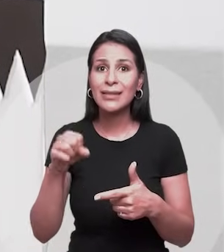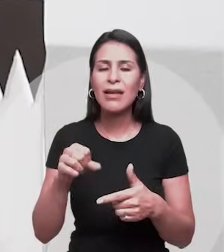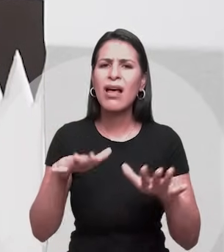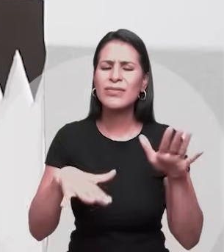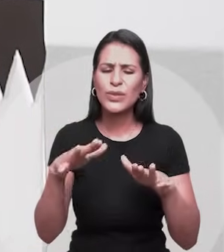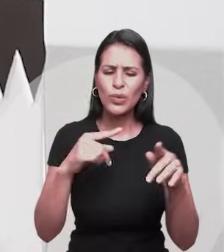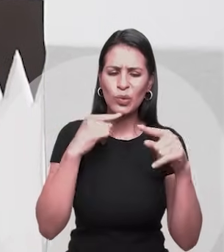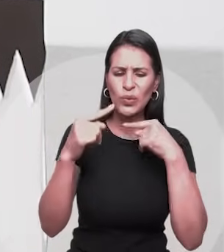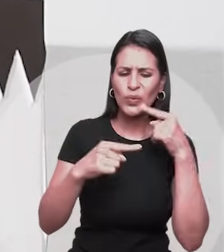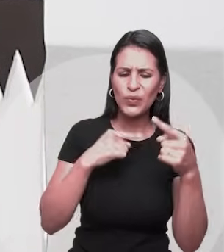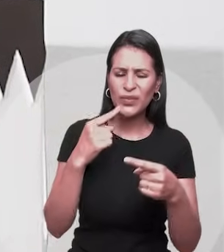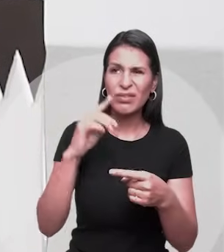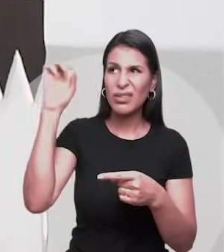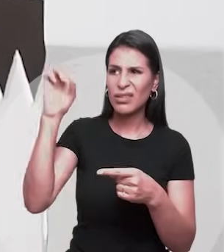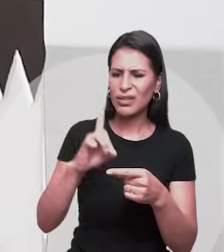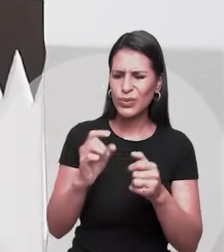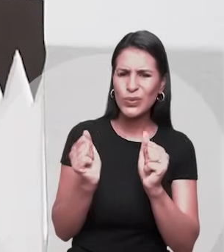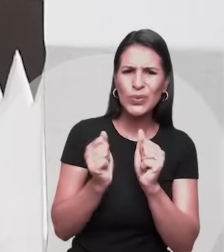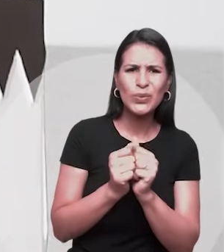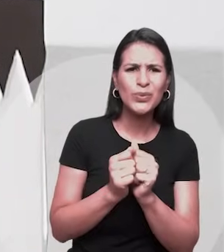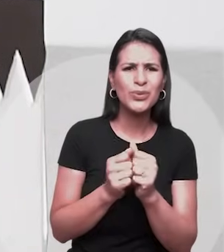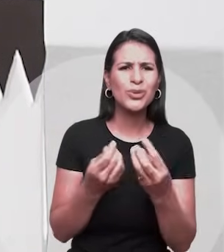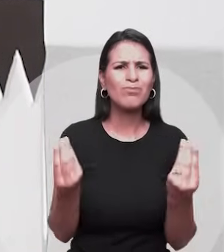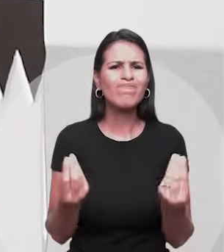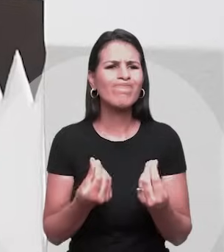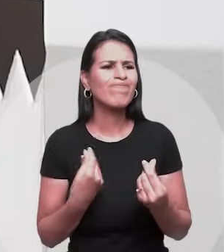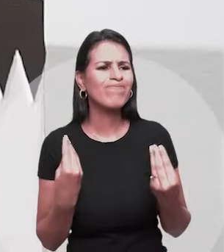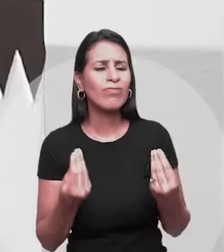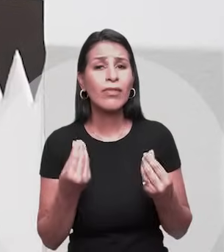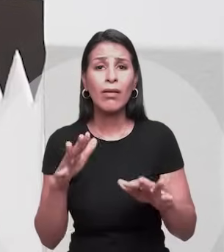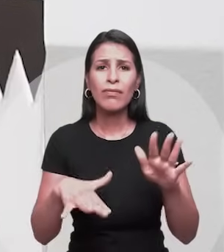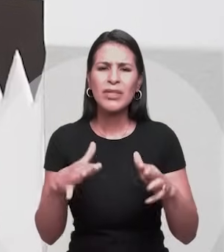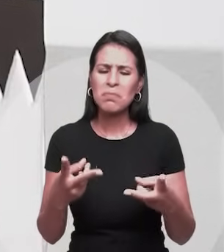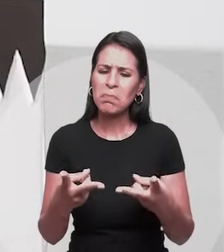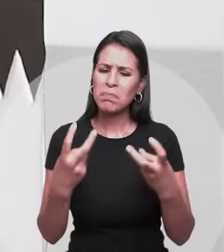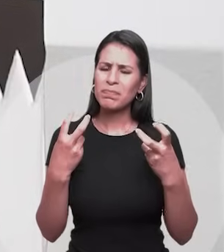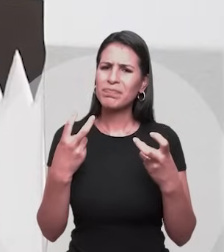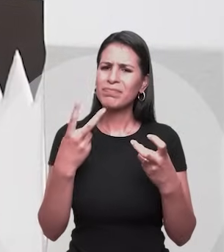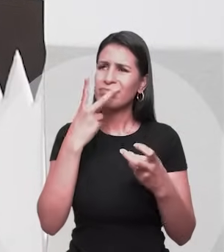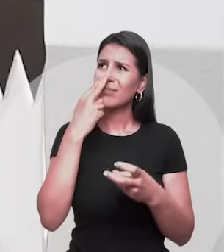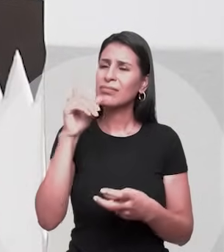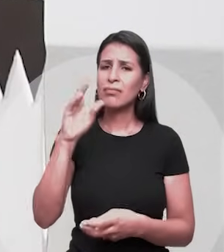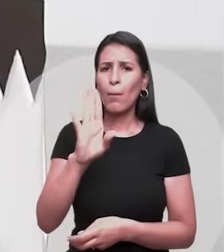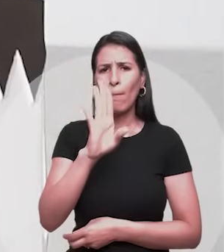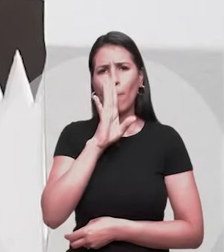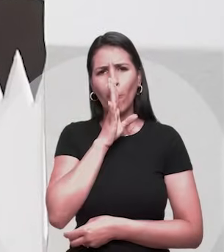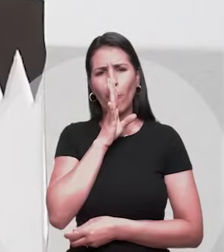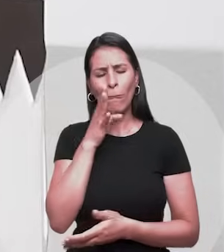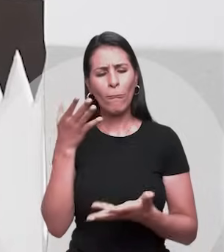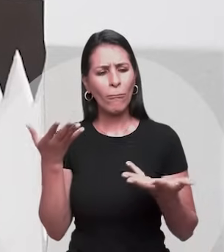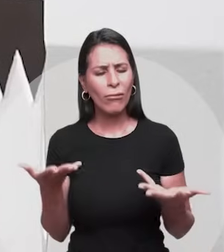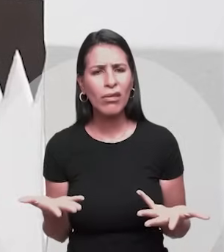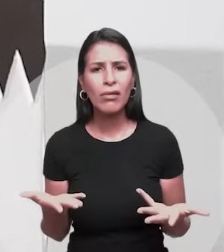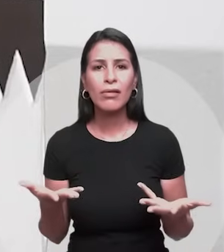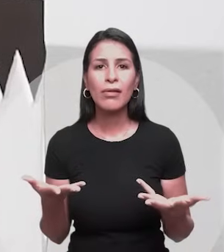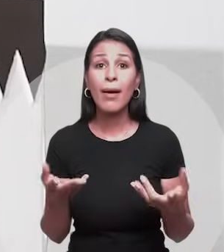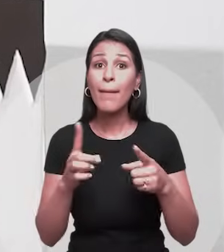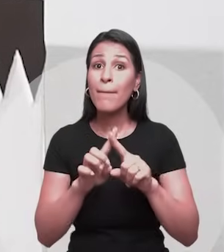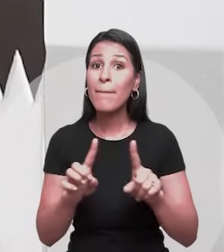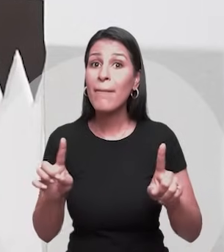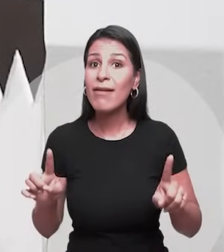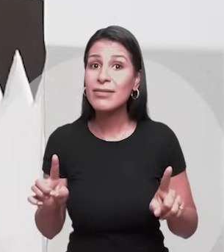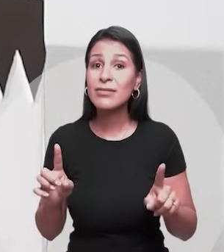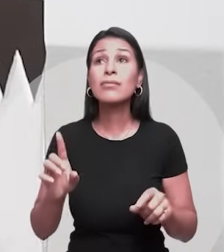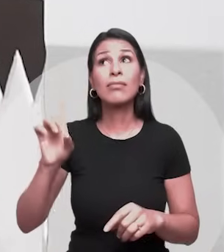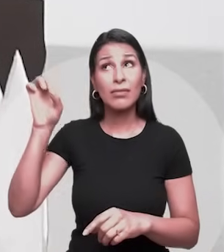Deus. Parece que Deus se cala diante de situações e momentos que vivemos. No entanto,